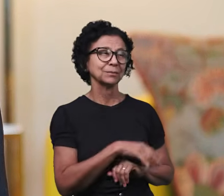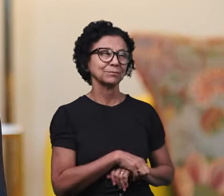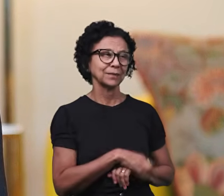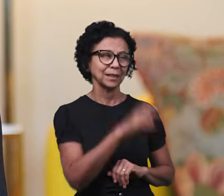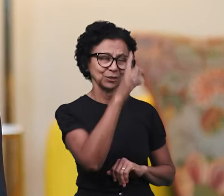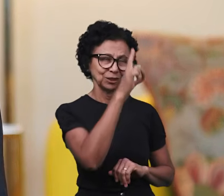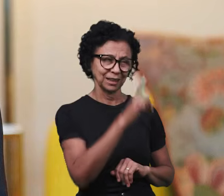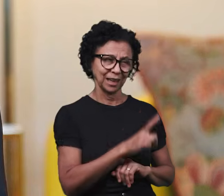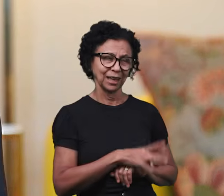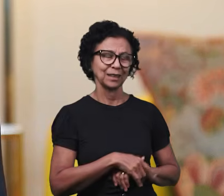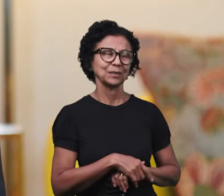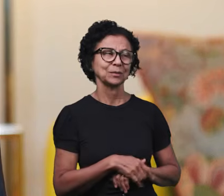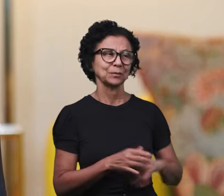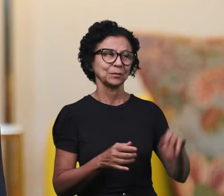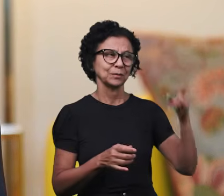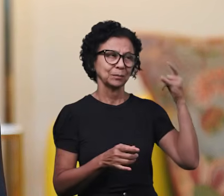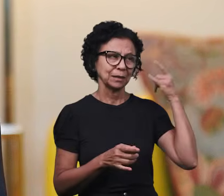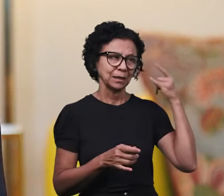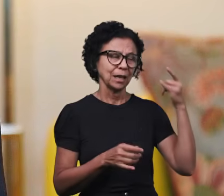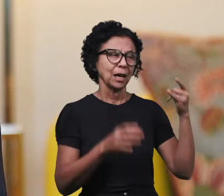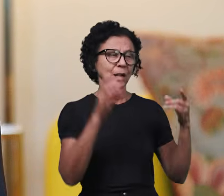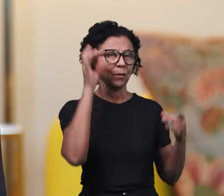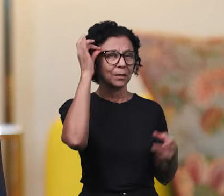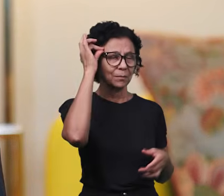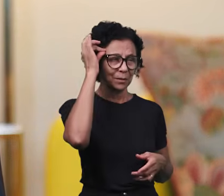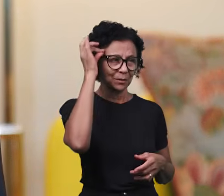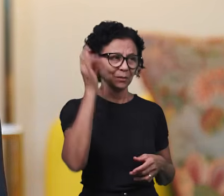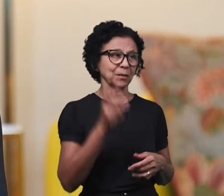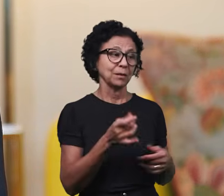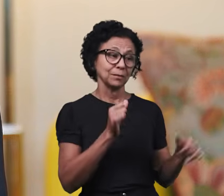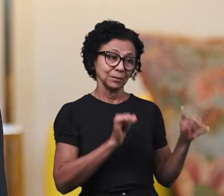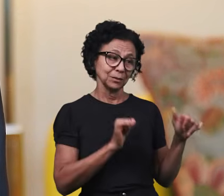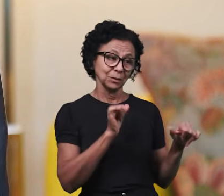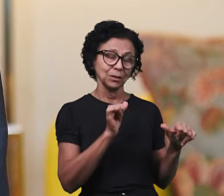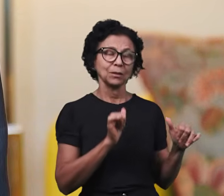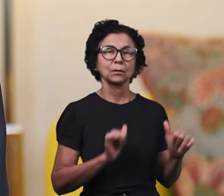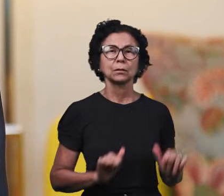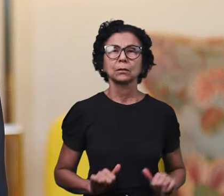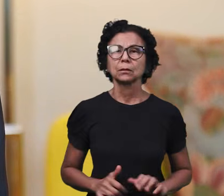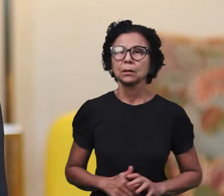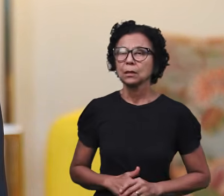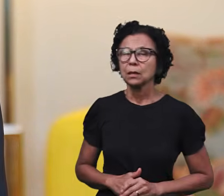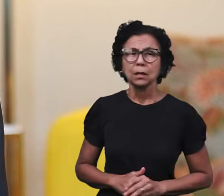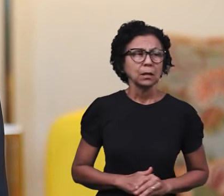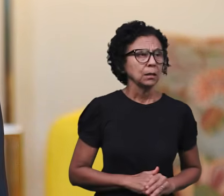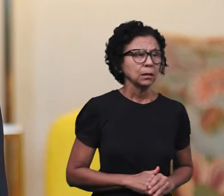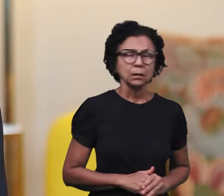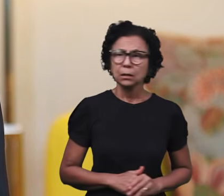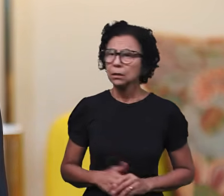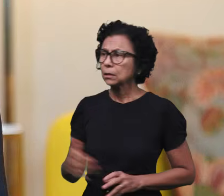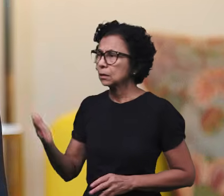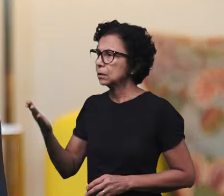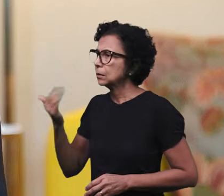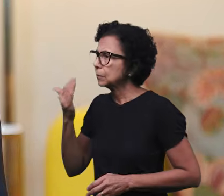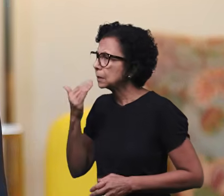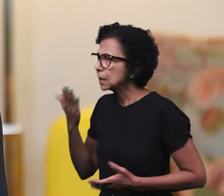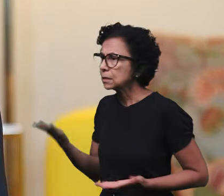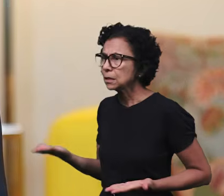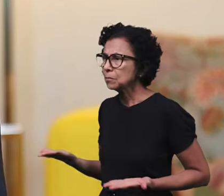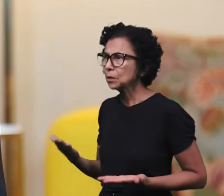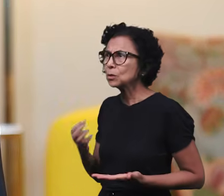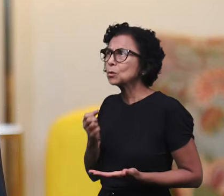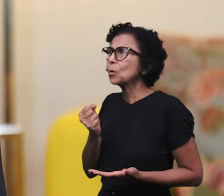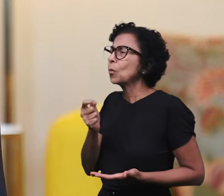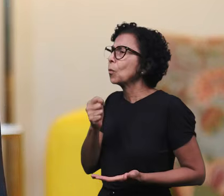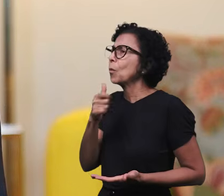aquilo que era espiritual, desprezou a bênção. E ele disse assim: olha, eu estou a ponto de morrer, né? De que me vale